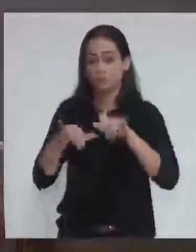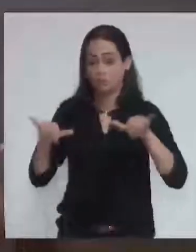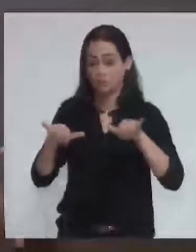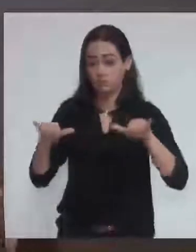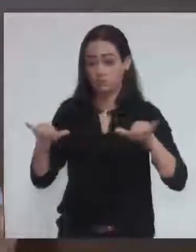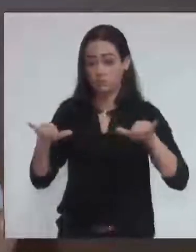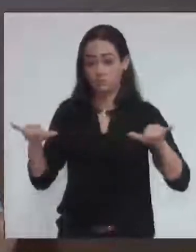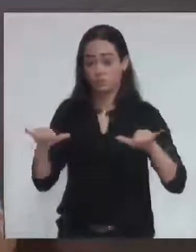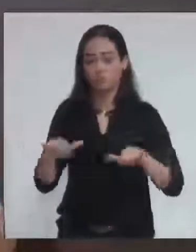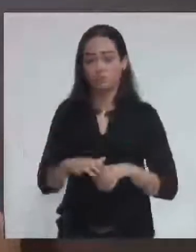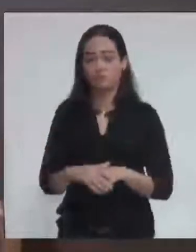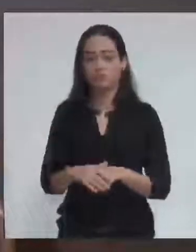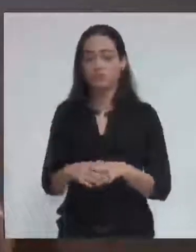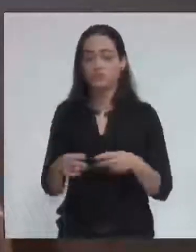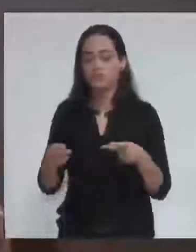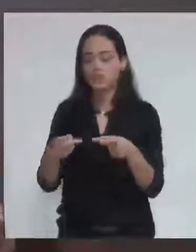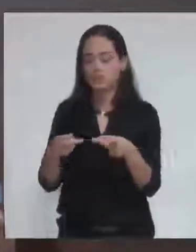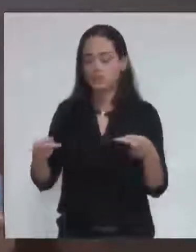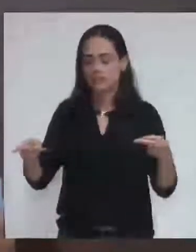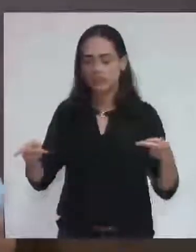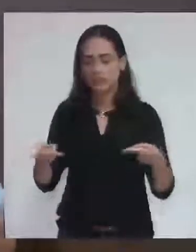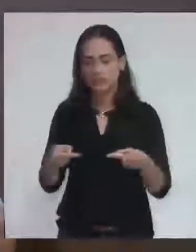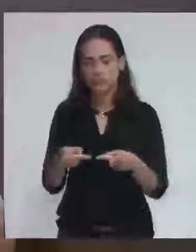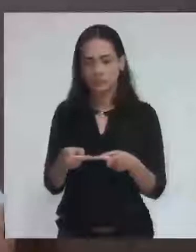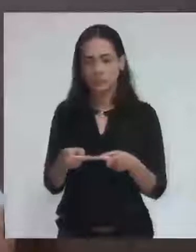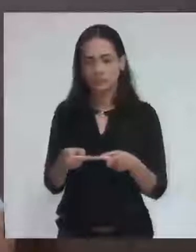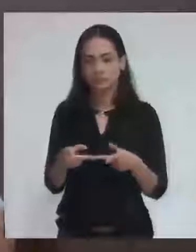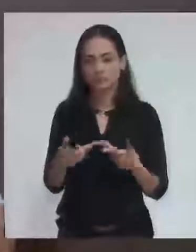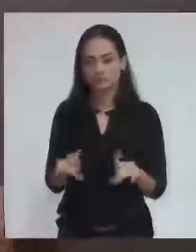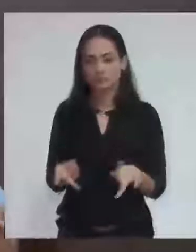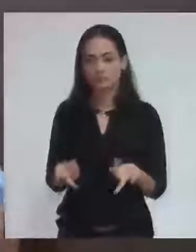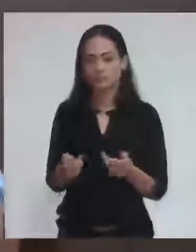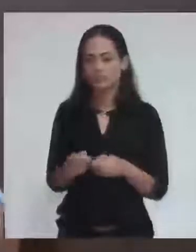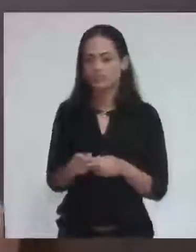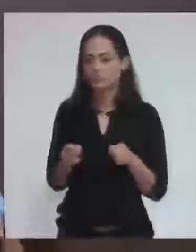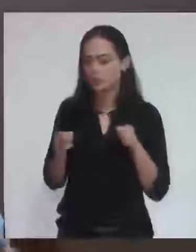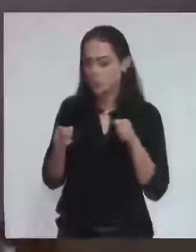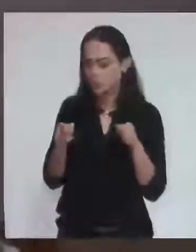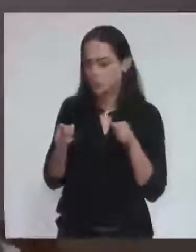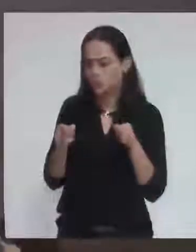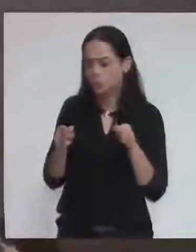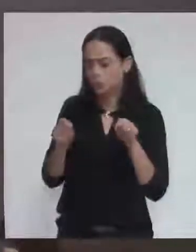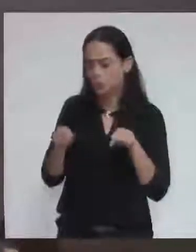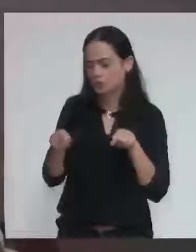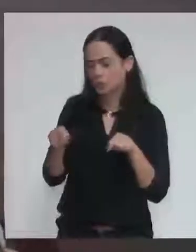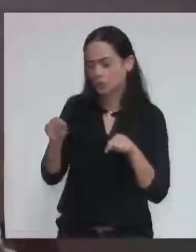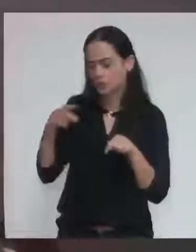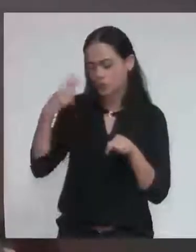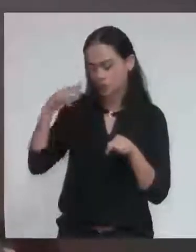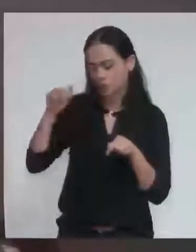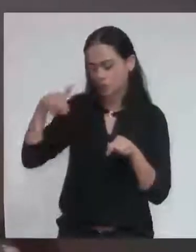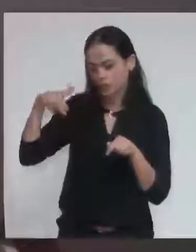uma campanha da pizza, não é? E eu concedo uma parte, a vereadora Ana, faço questão que você faça esse convite.